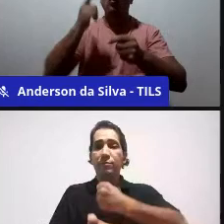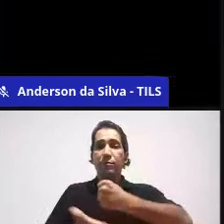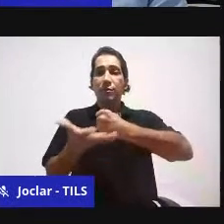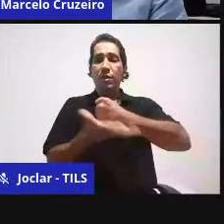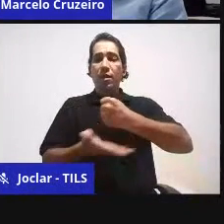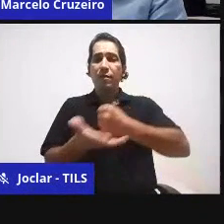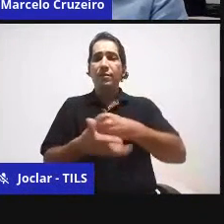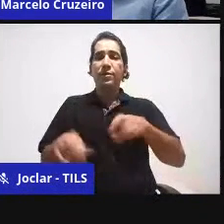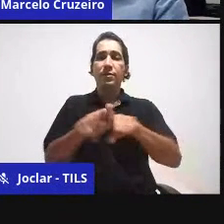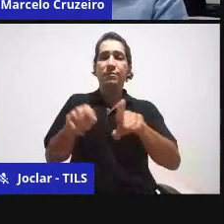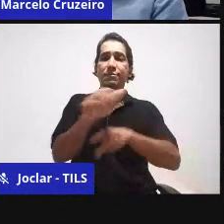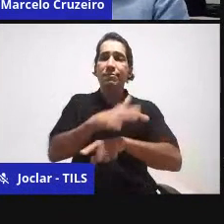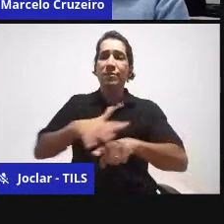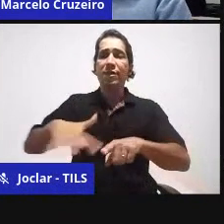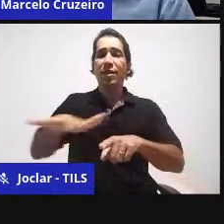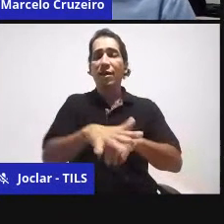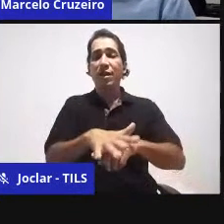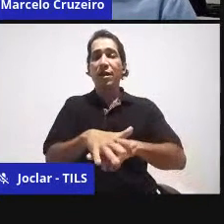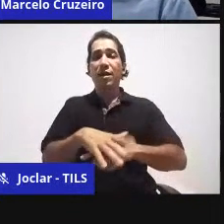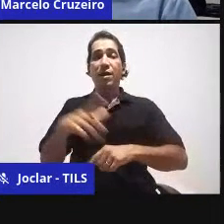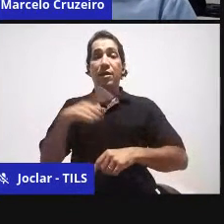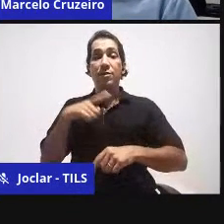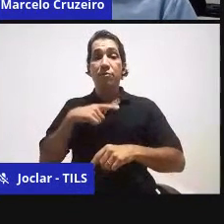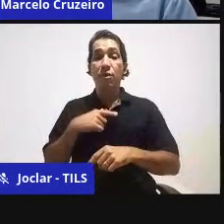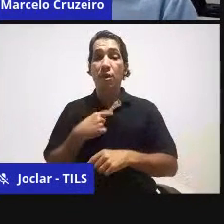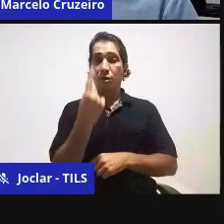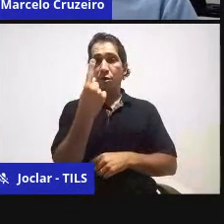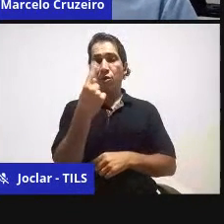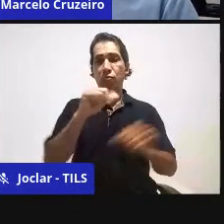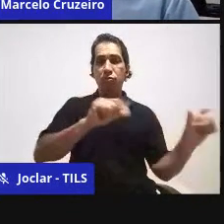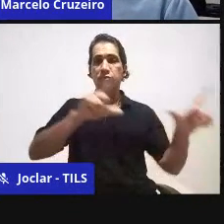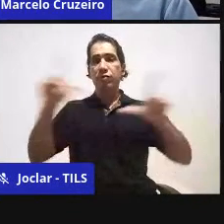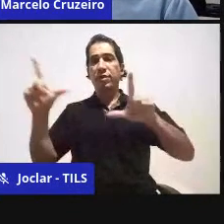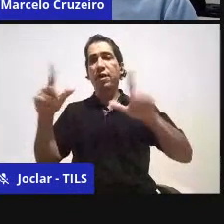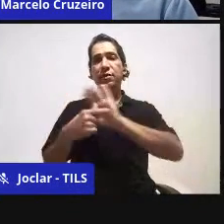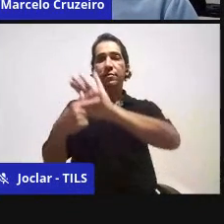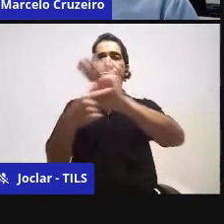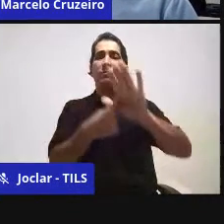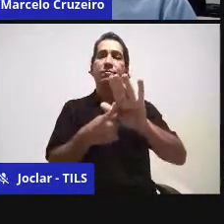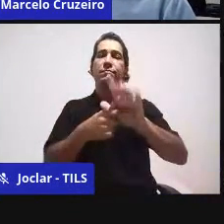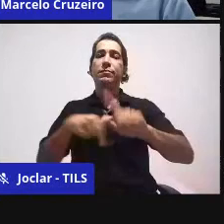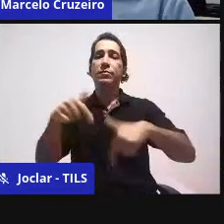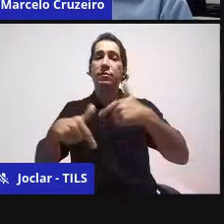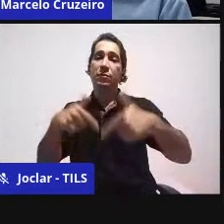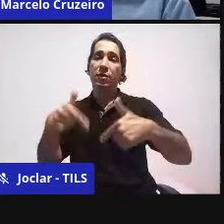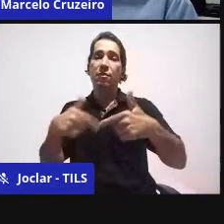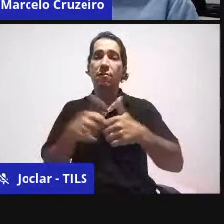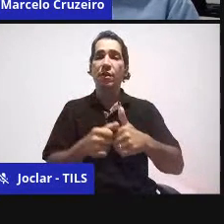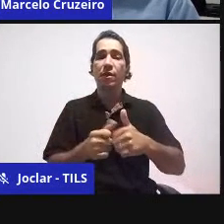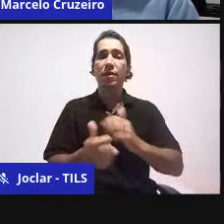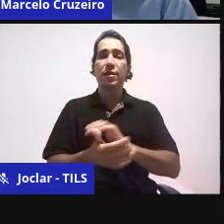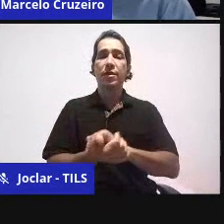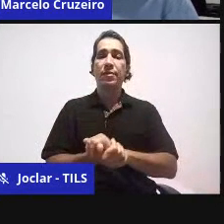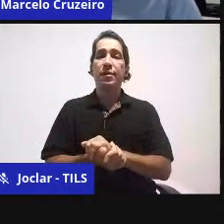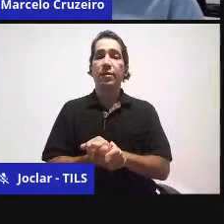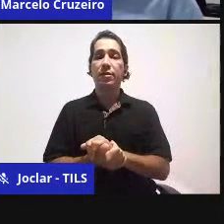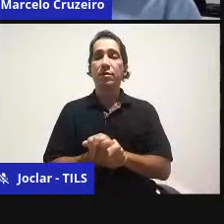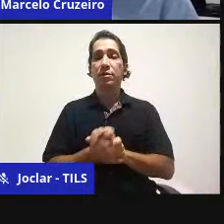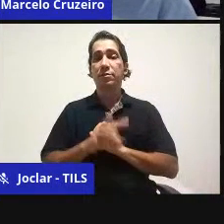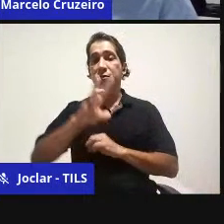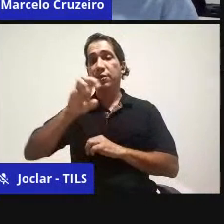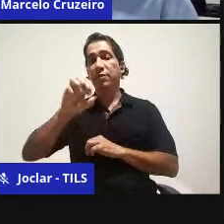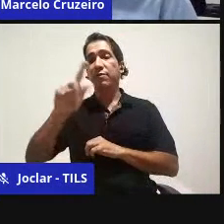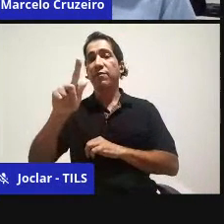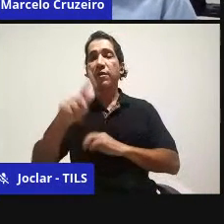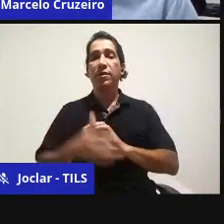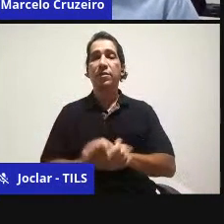fala um slide aqui só para mostrar aqui as soluções da WEG, e eu vou mostrar uma aplicação, né, que a gente tem,